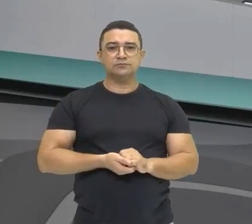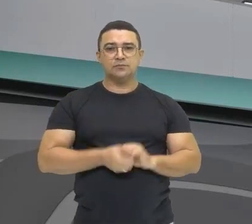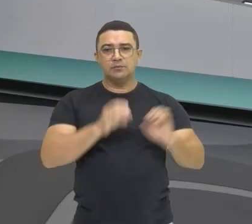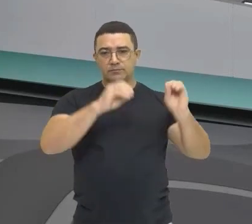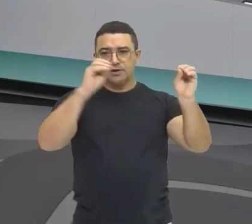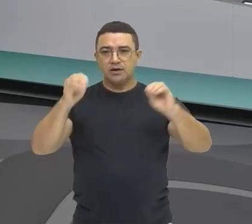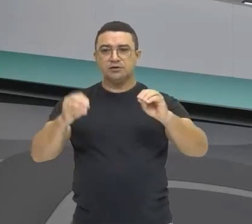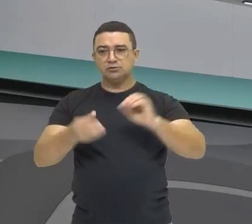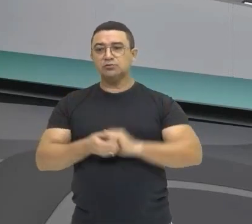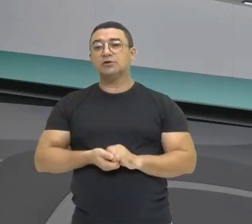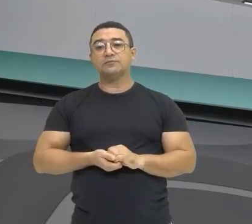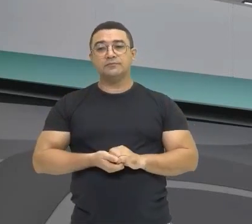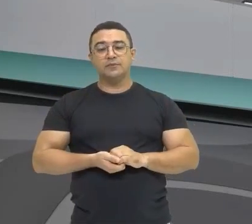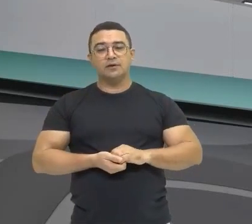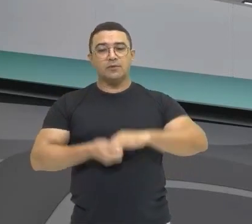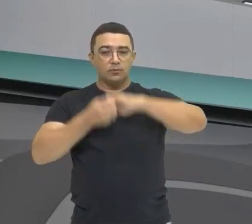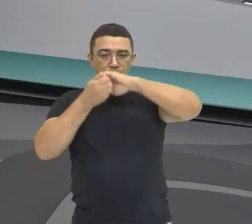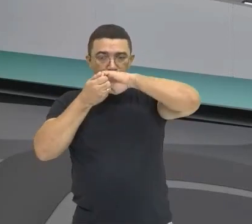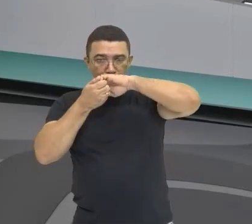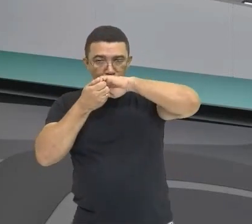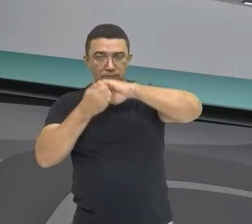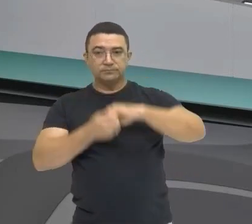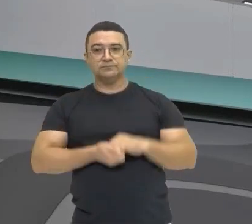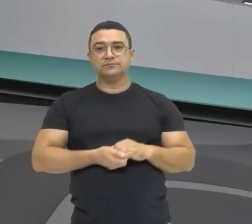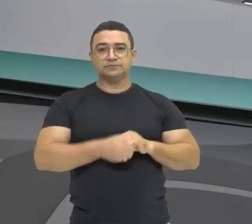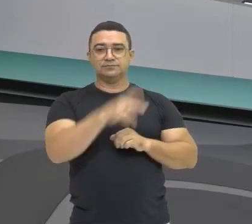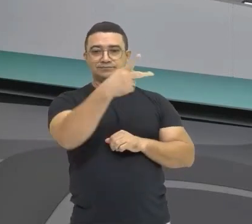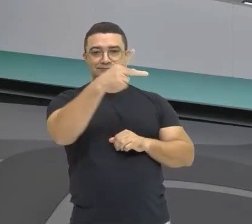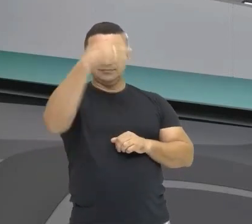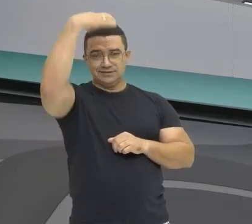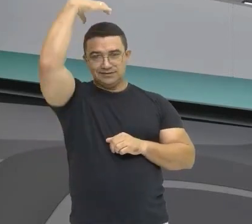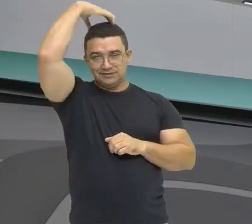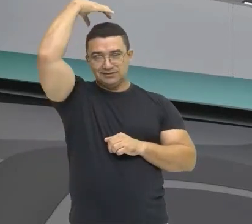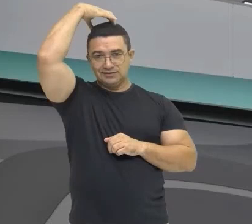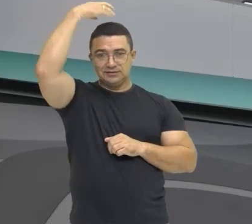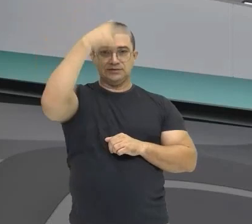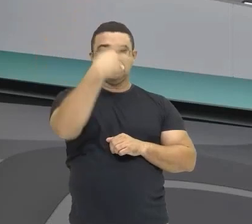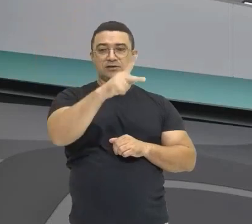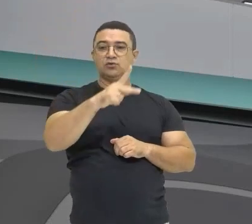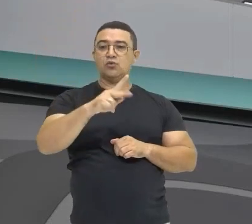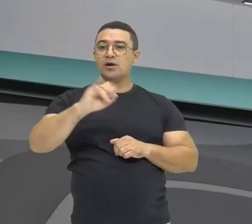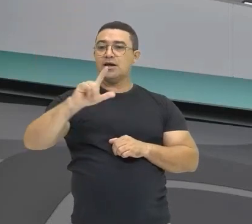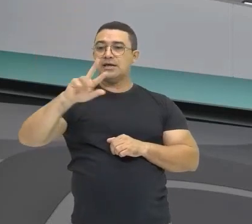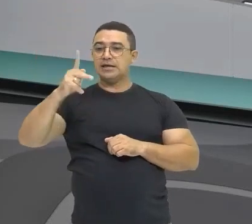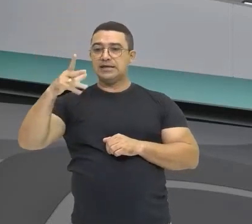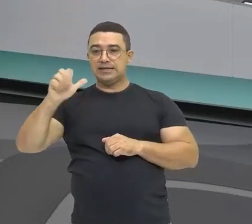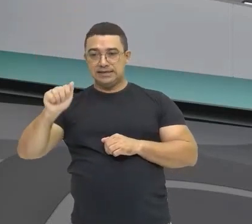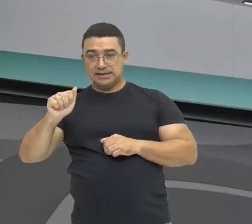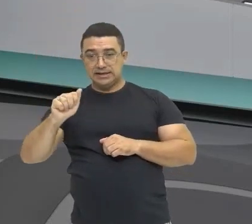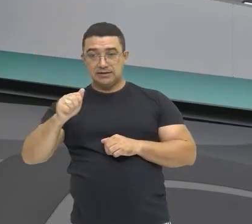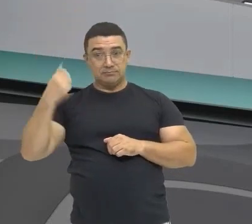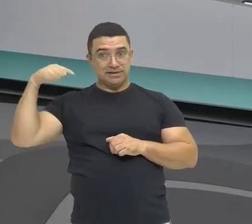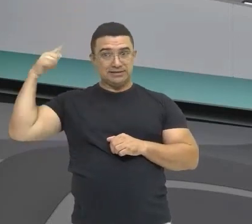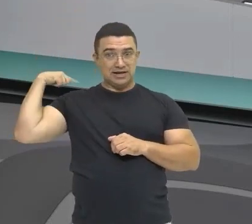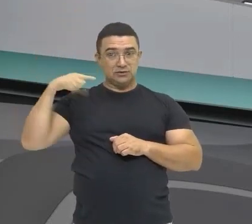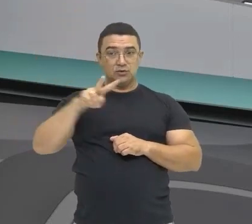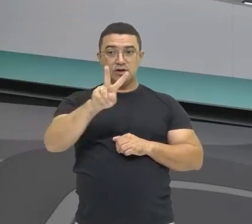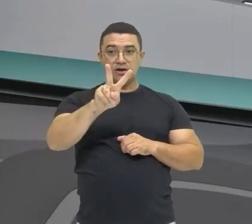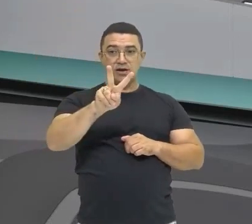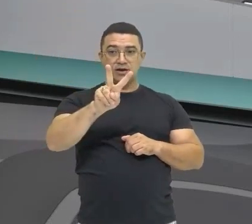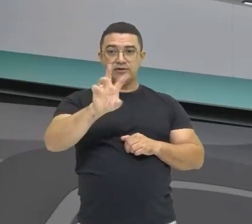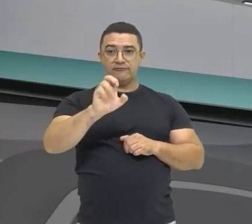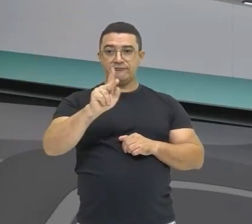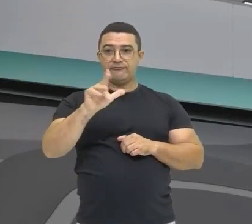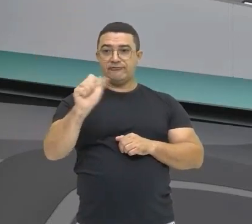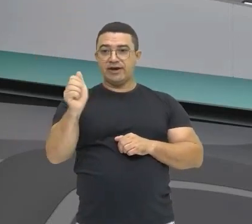as mãos de vossa alteza, deste porto seguro, da vossa ilha de Vera Cruz, o primeiro nome